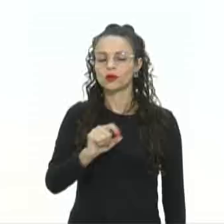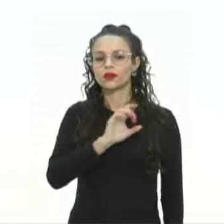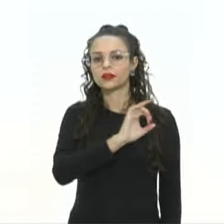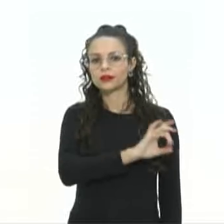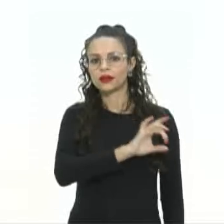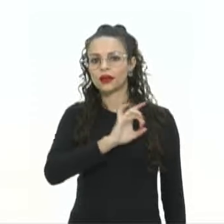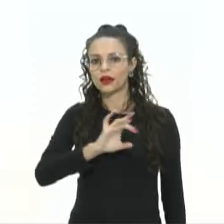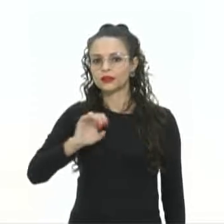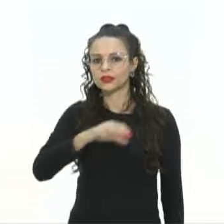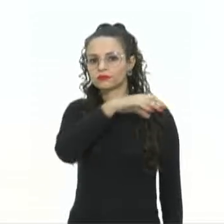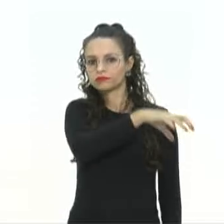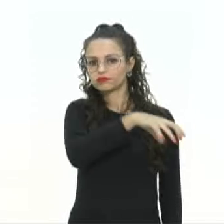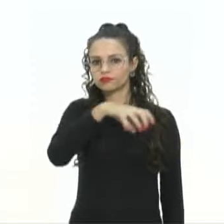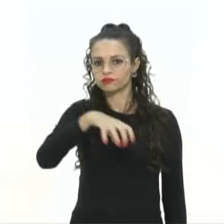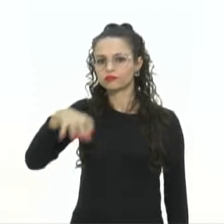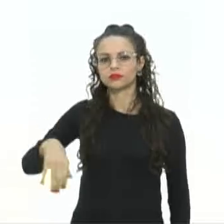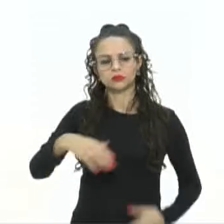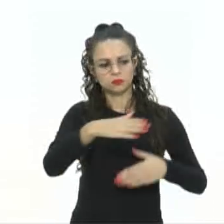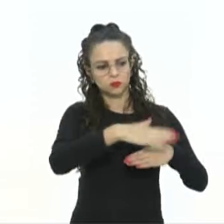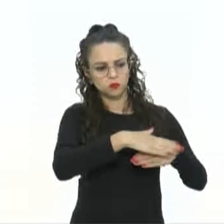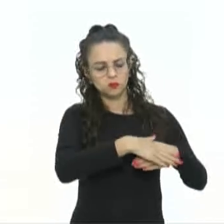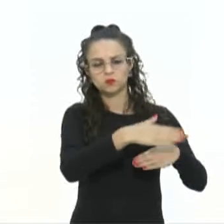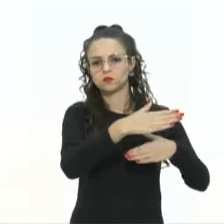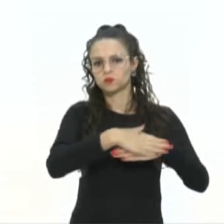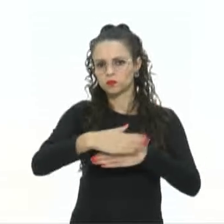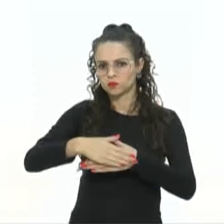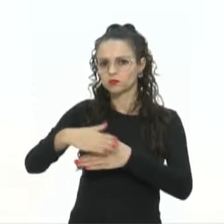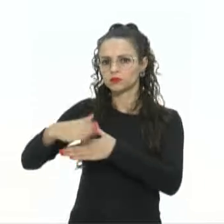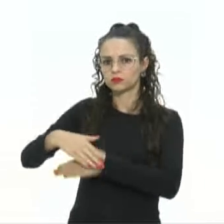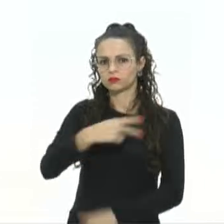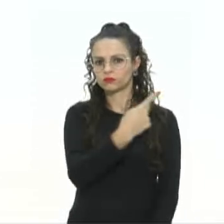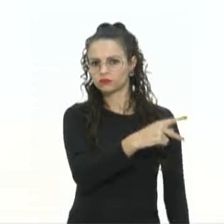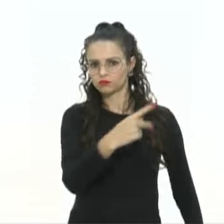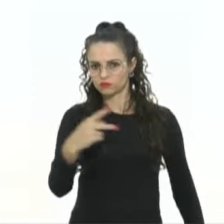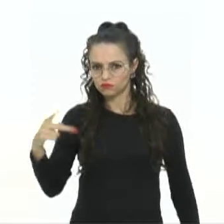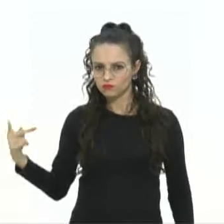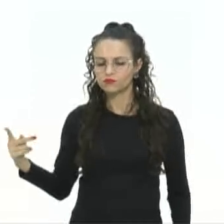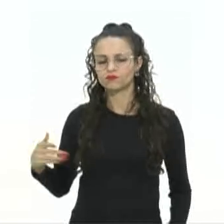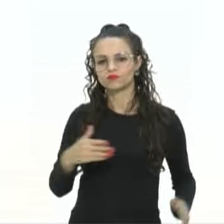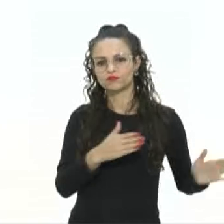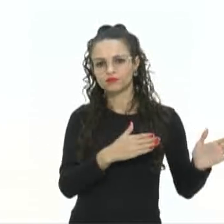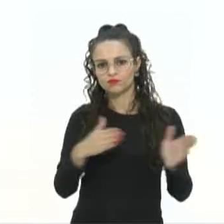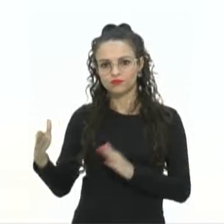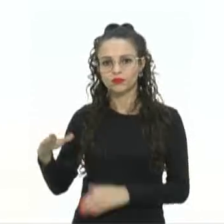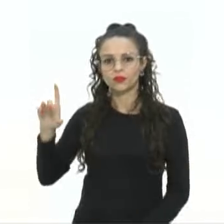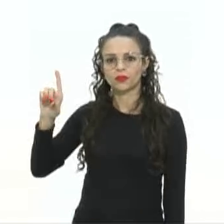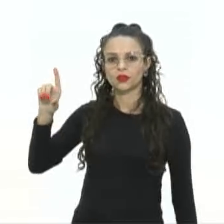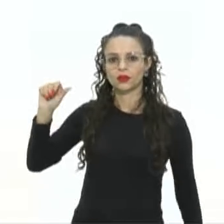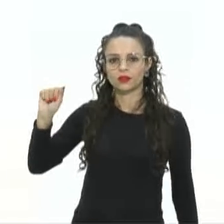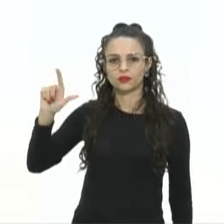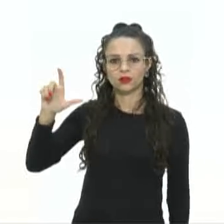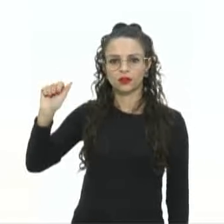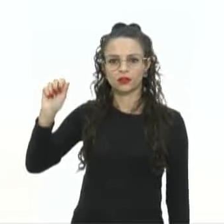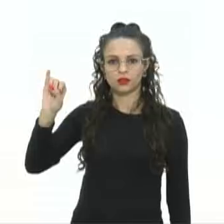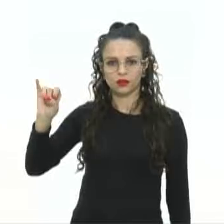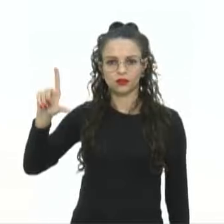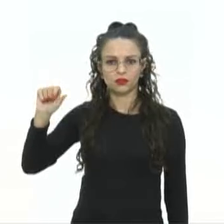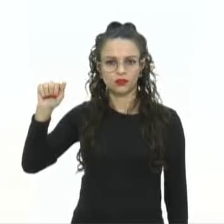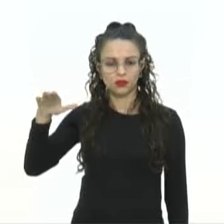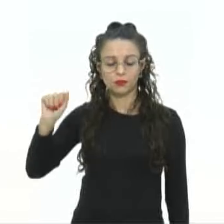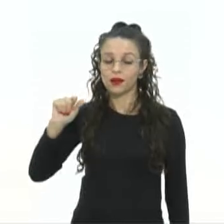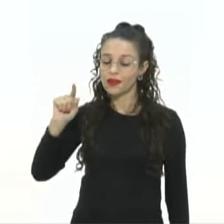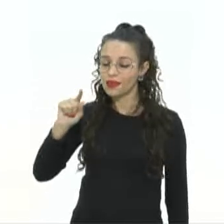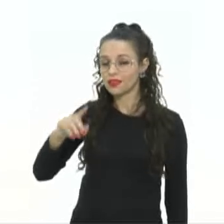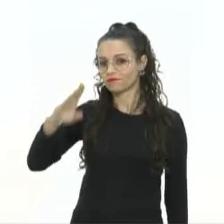centro Gompa tem sua autonomia, faz parte de uma linhagem. O Dalai Lama é o representante máximo da